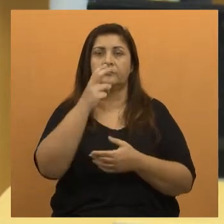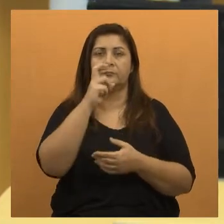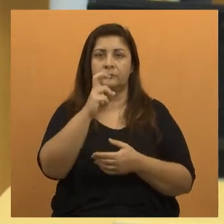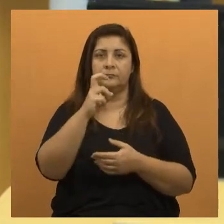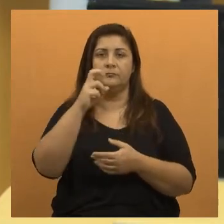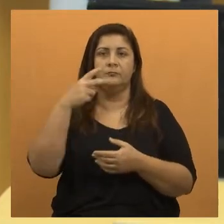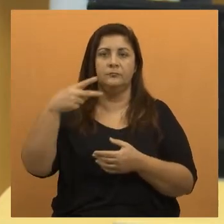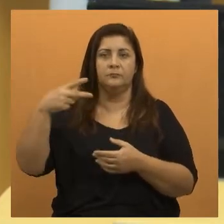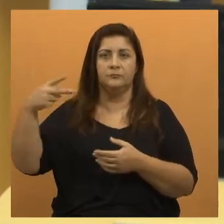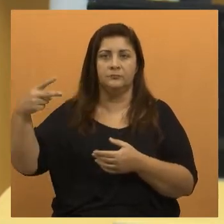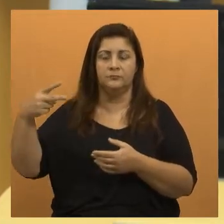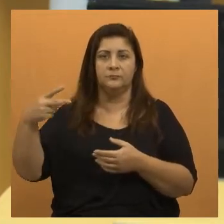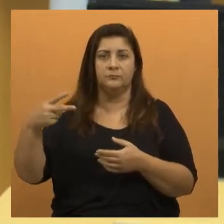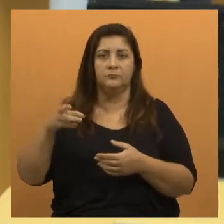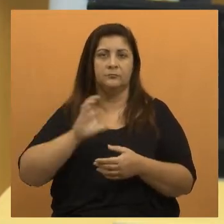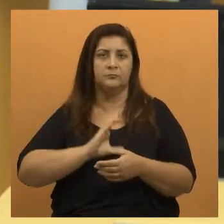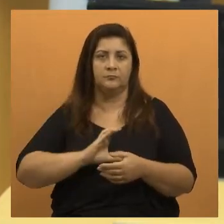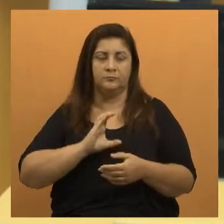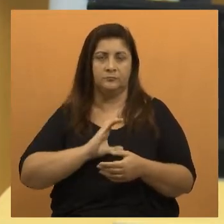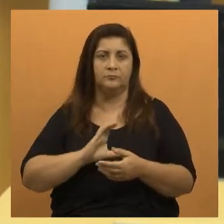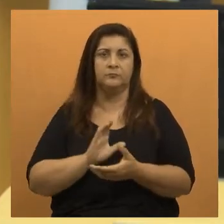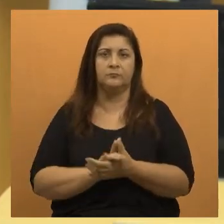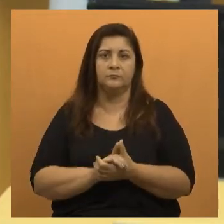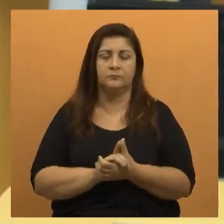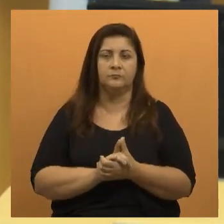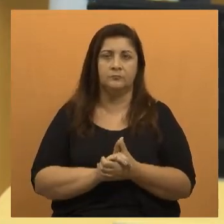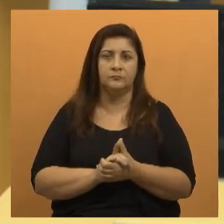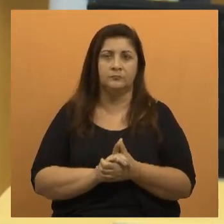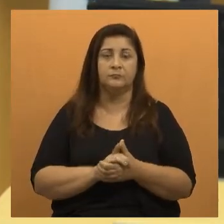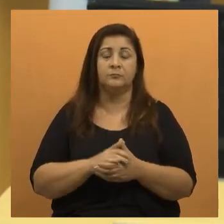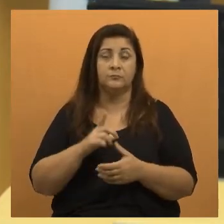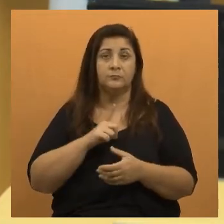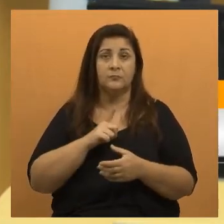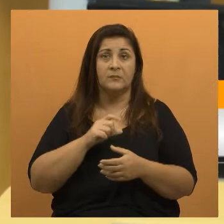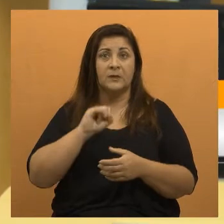municípios. Municípios populosos têm mais de um conselho.